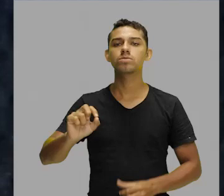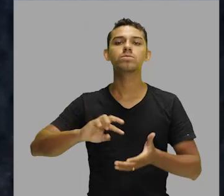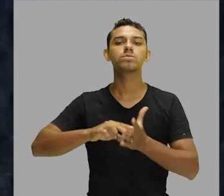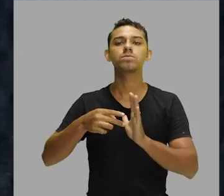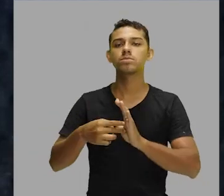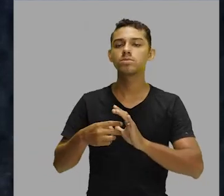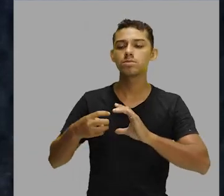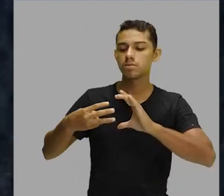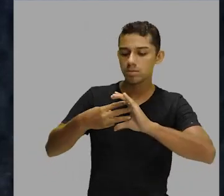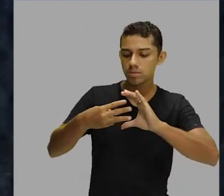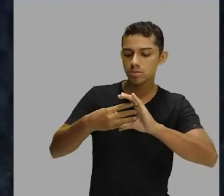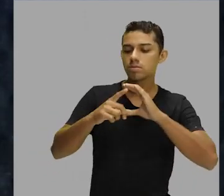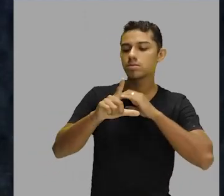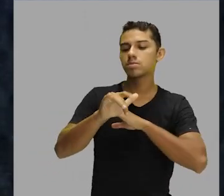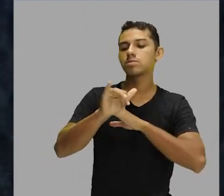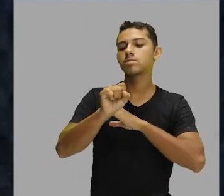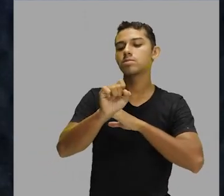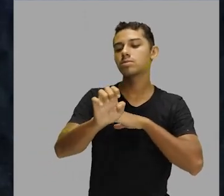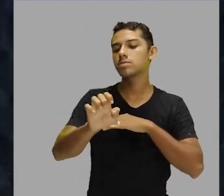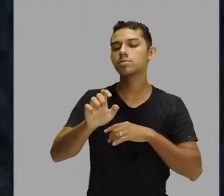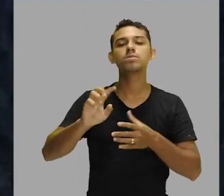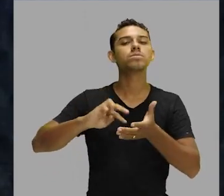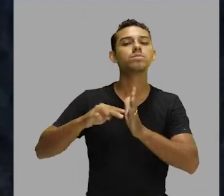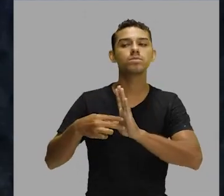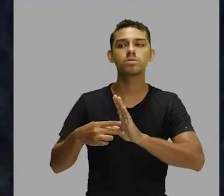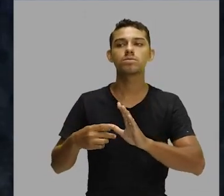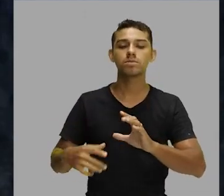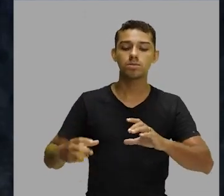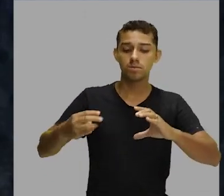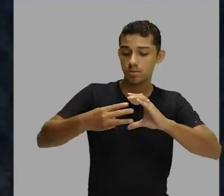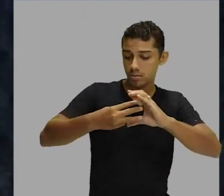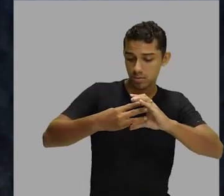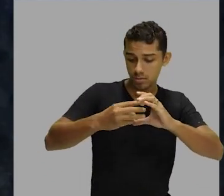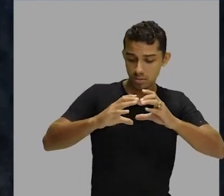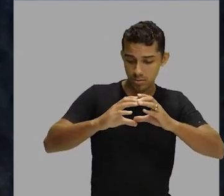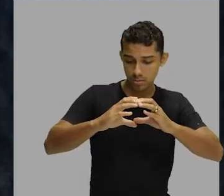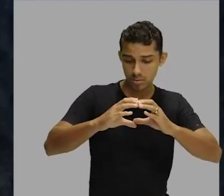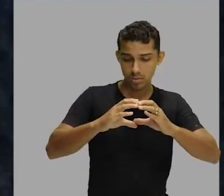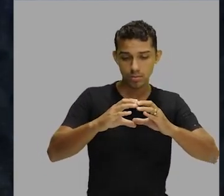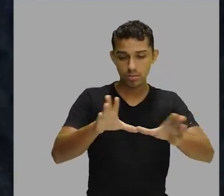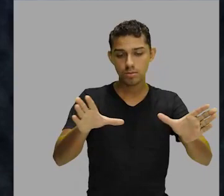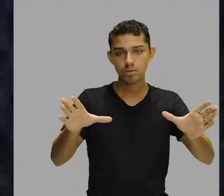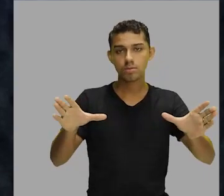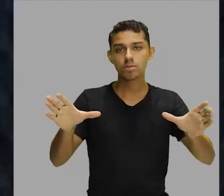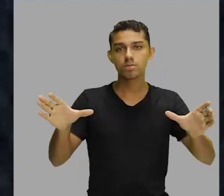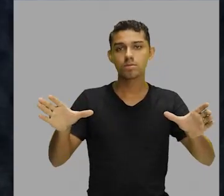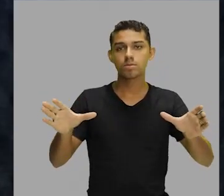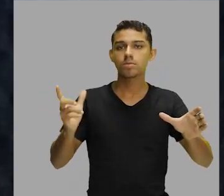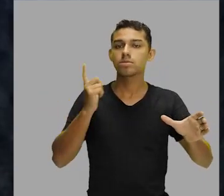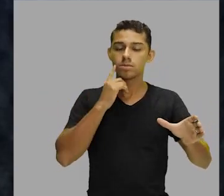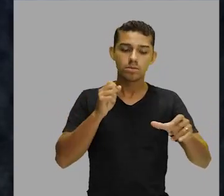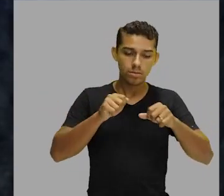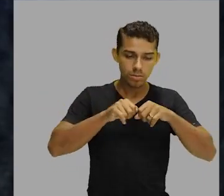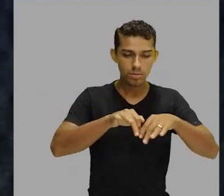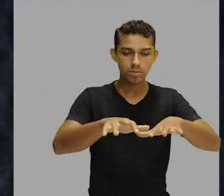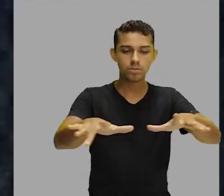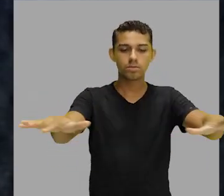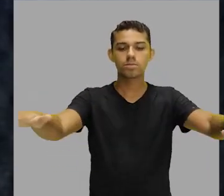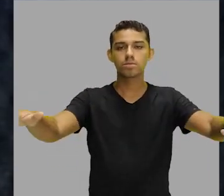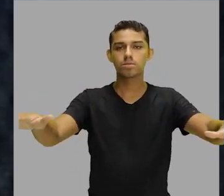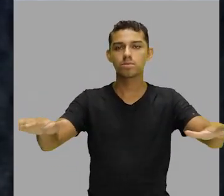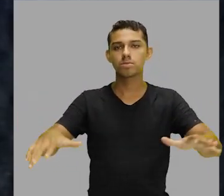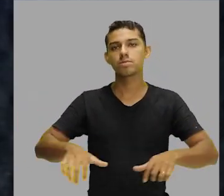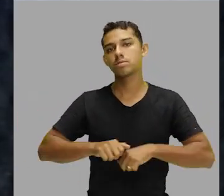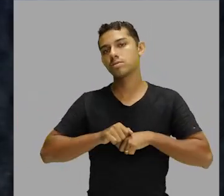celular? Lise quer dizer que a membrana celular se rompeu. Então, ela se rompeu, liberou